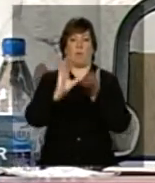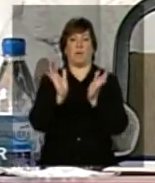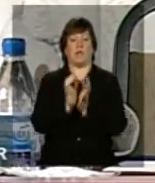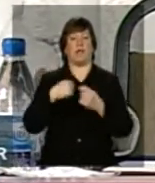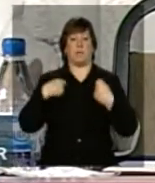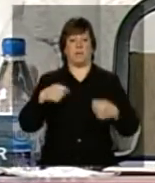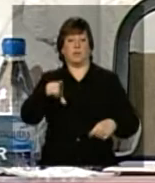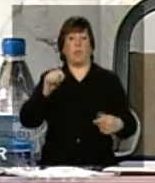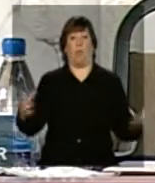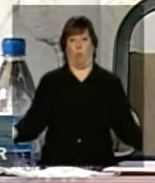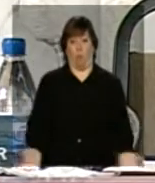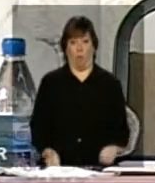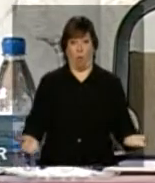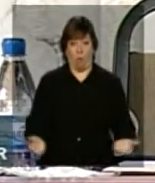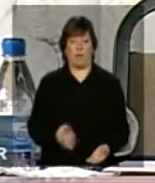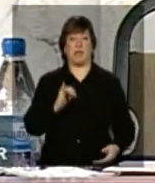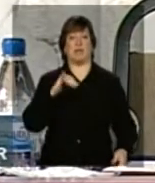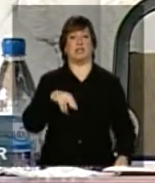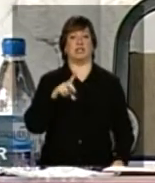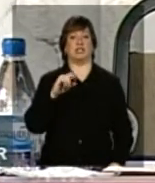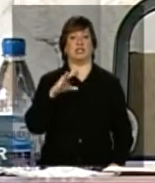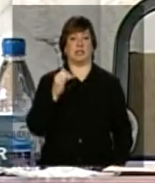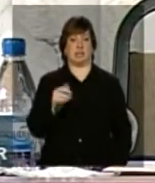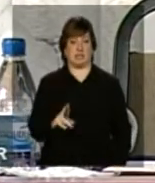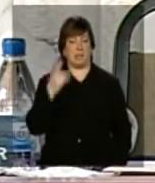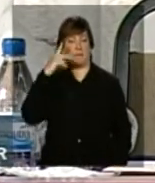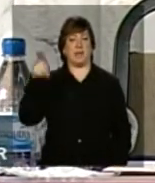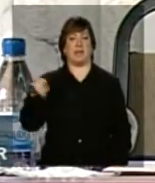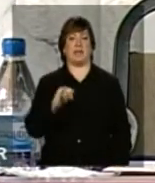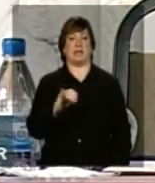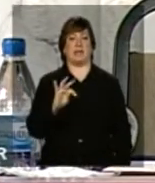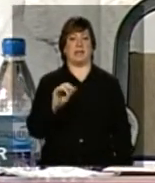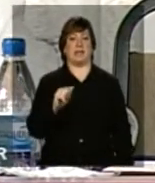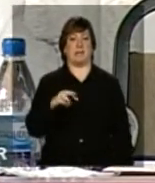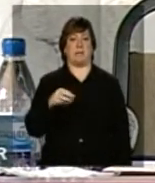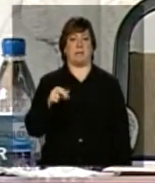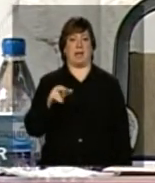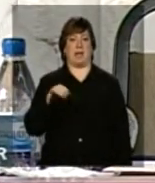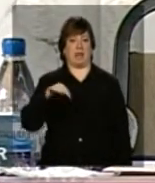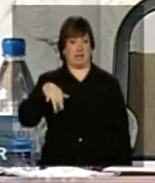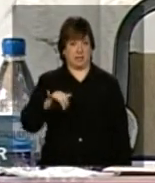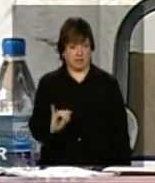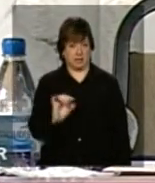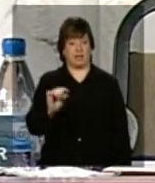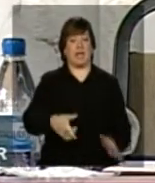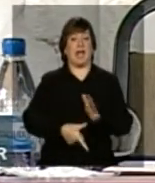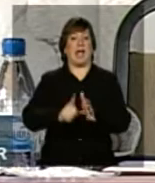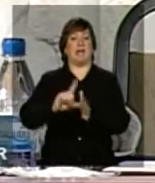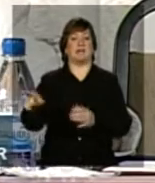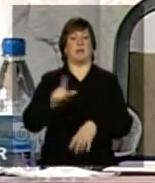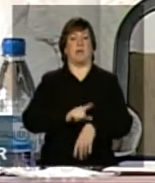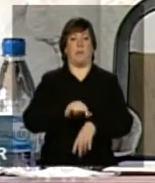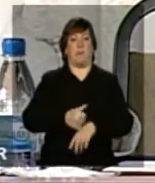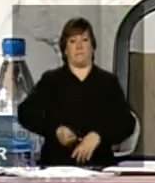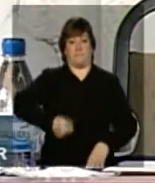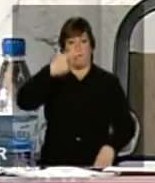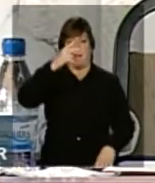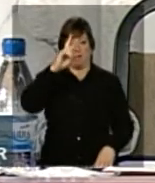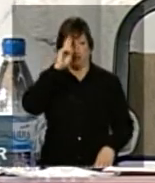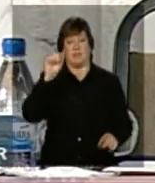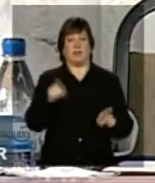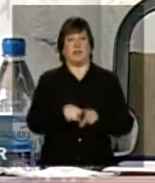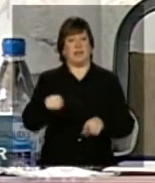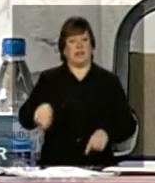nós temos que tirar e indicar para o Itamaraty hoje, antes do meio-dia. Pela